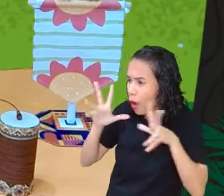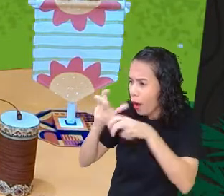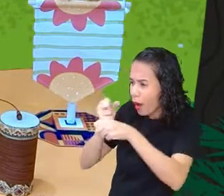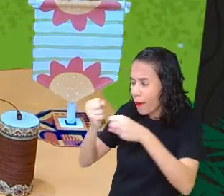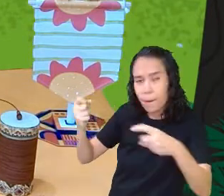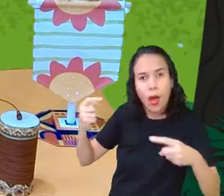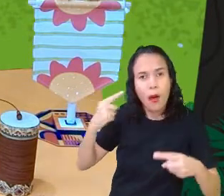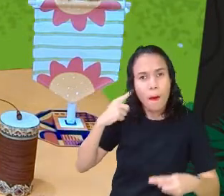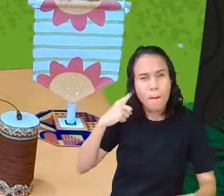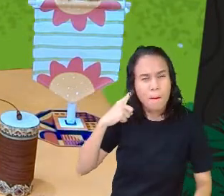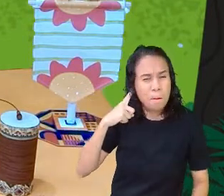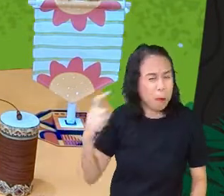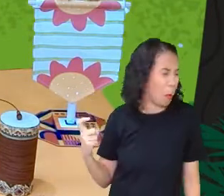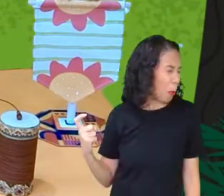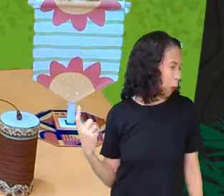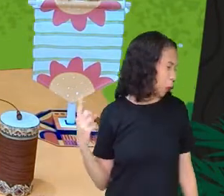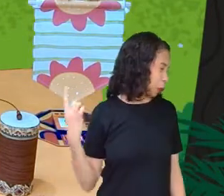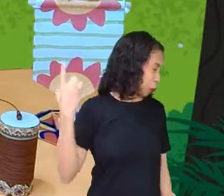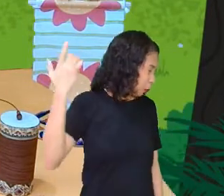barulho quase ensurdecedor.